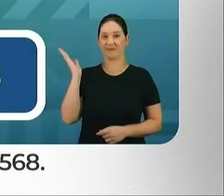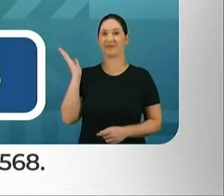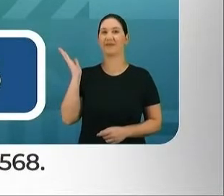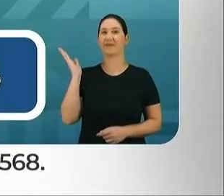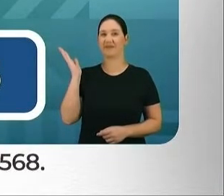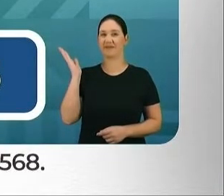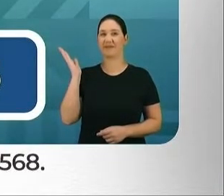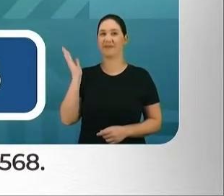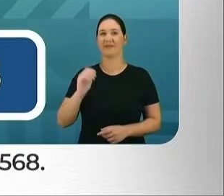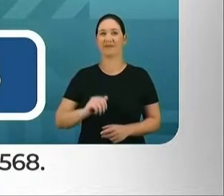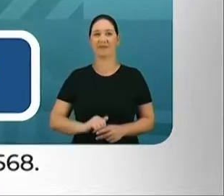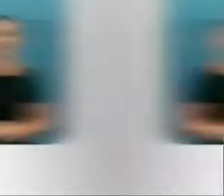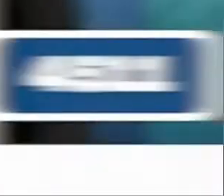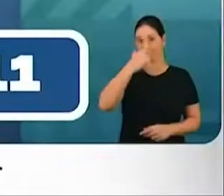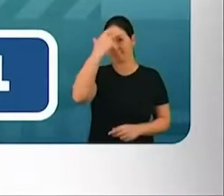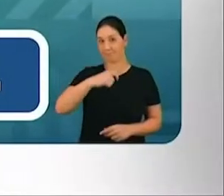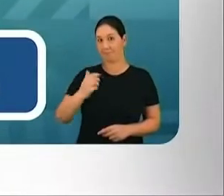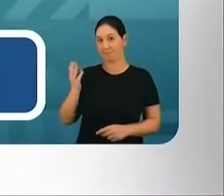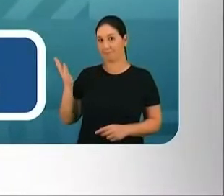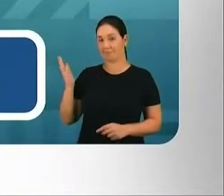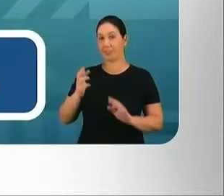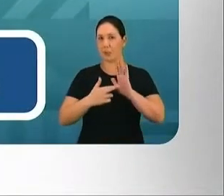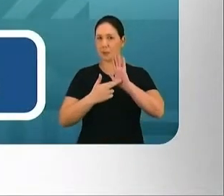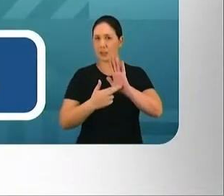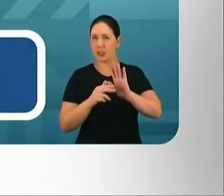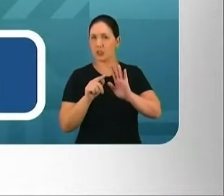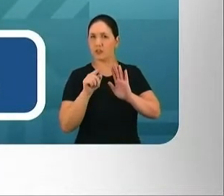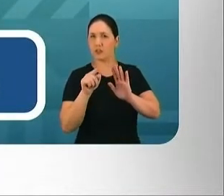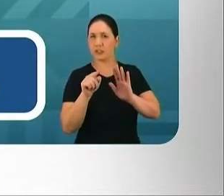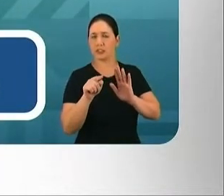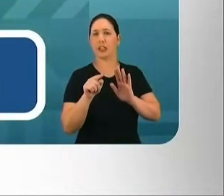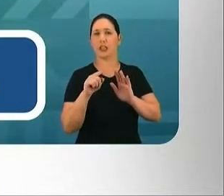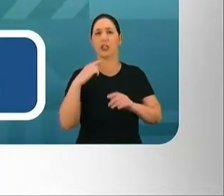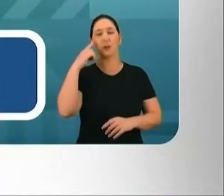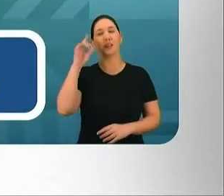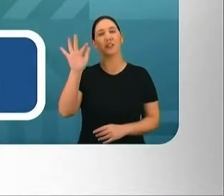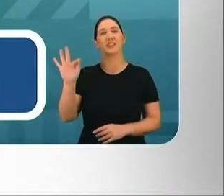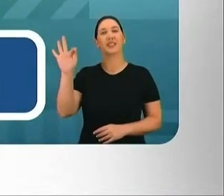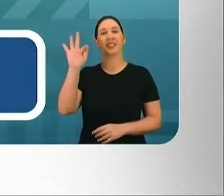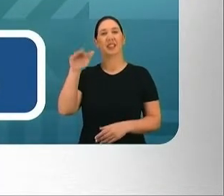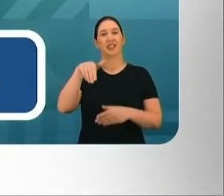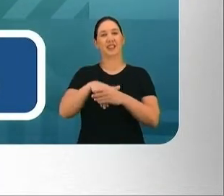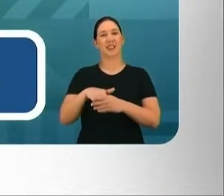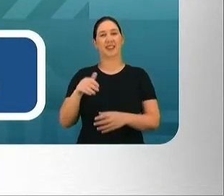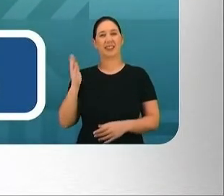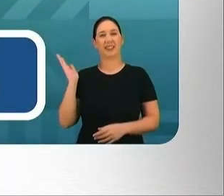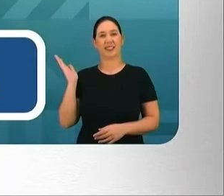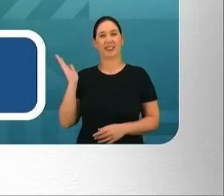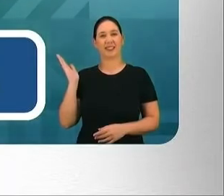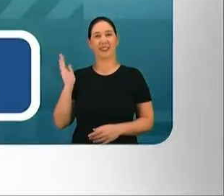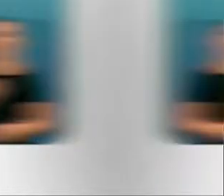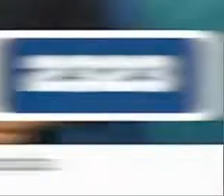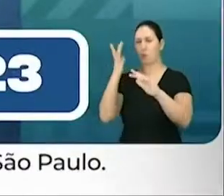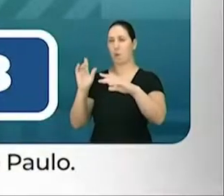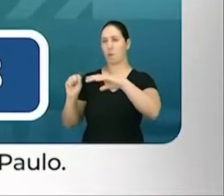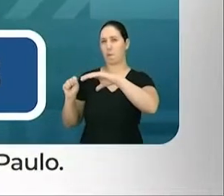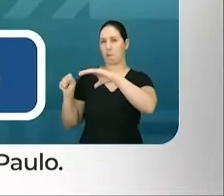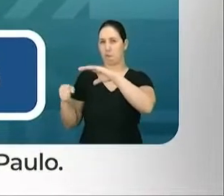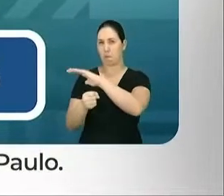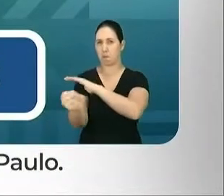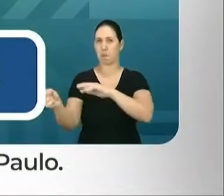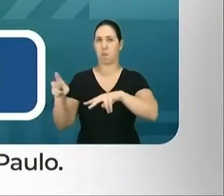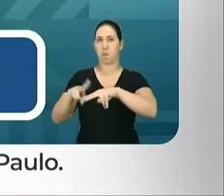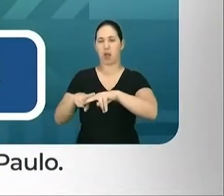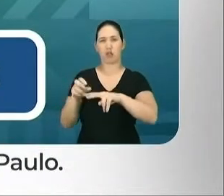Canoa, 4568. Sou Tchux, vou representar você. Vote deputado federal, 4511.